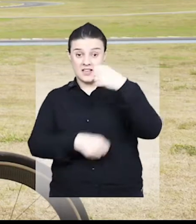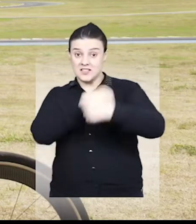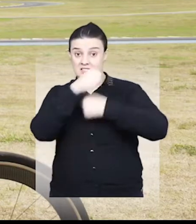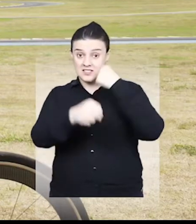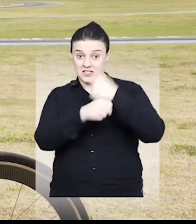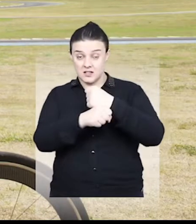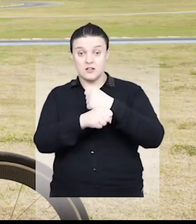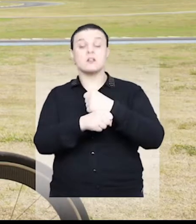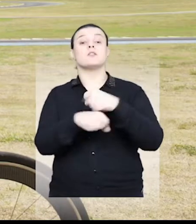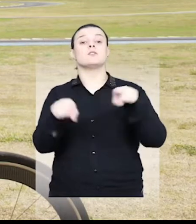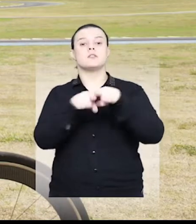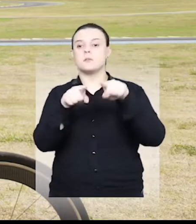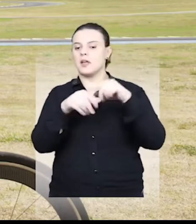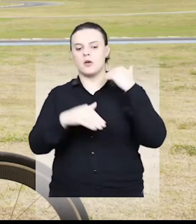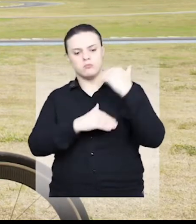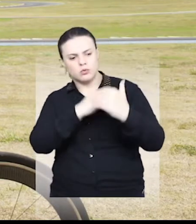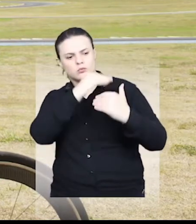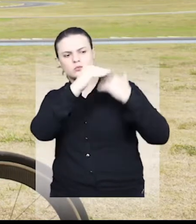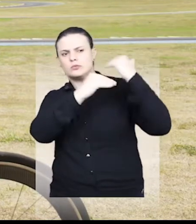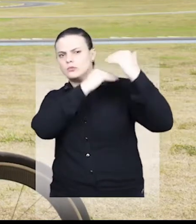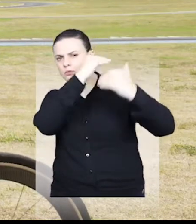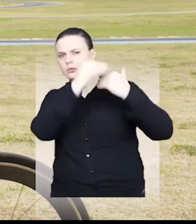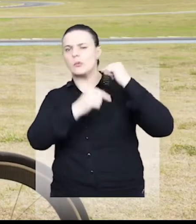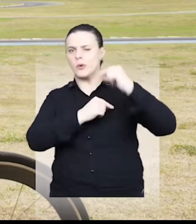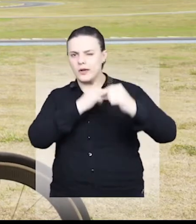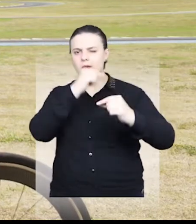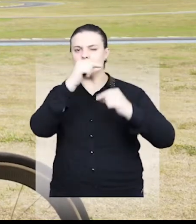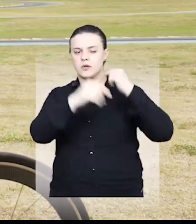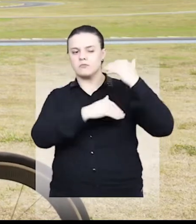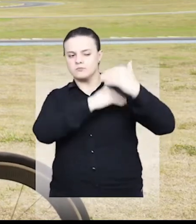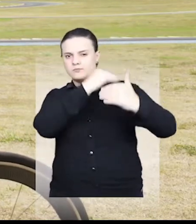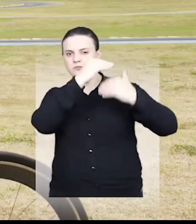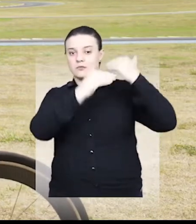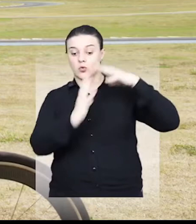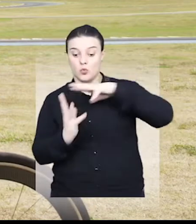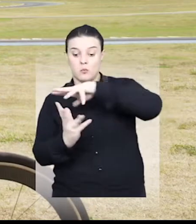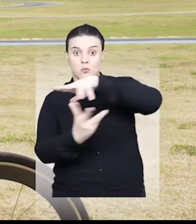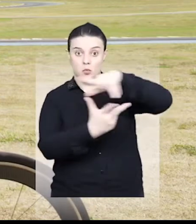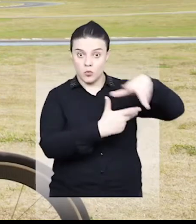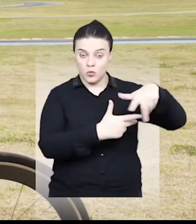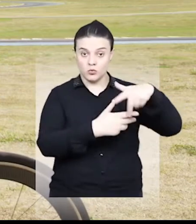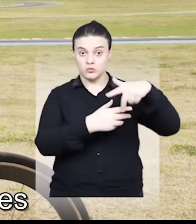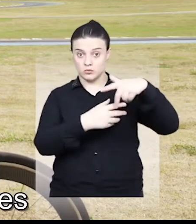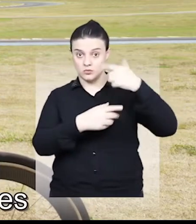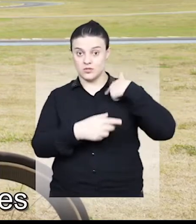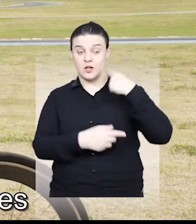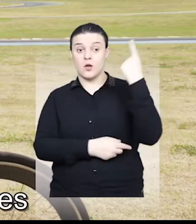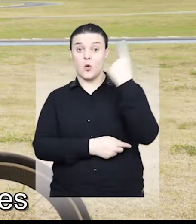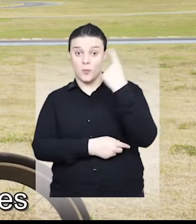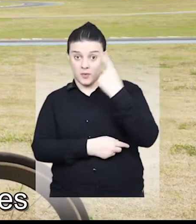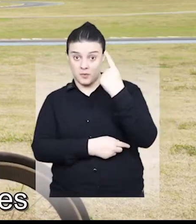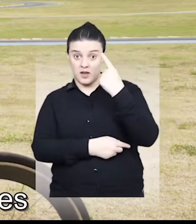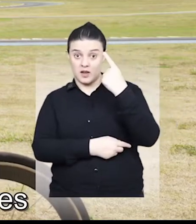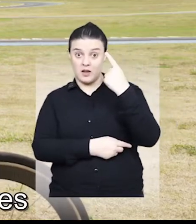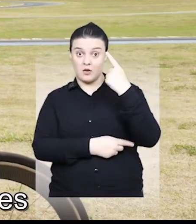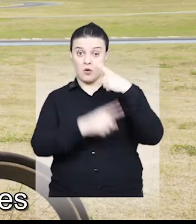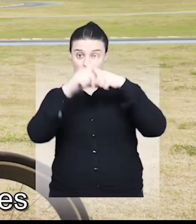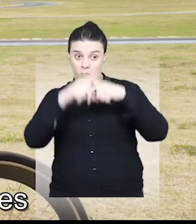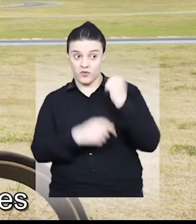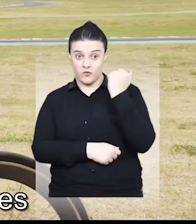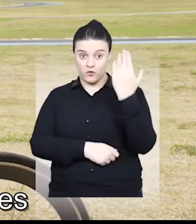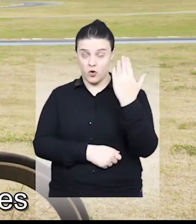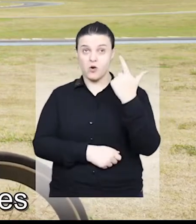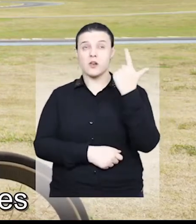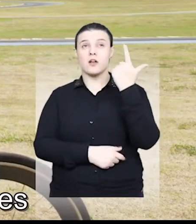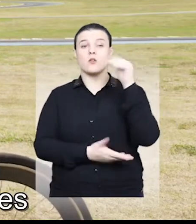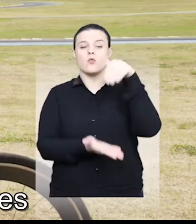Esse ano eu venho sempre progredindo gradualmente no ranking mundial. No primeiro ano que competi fora,